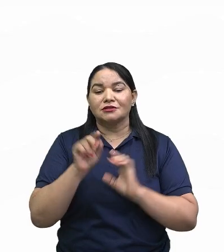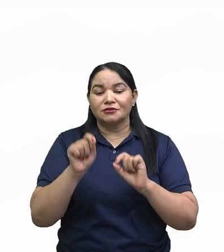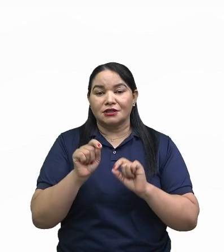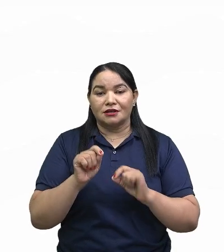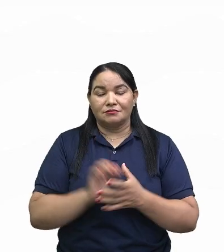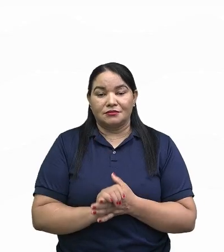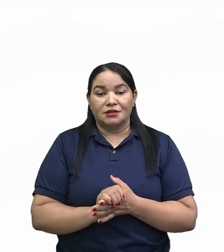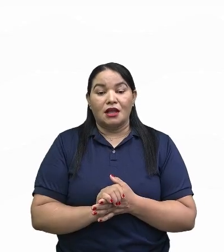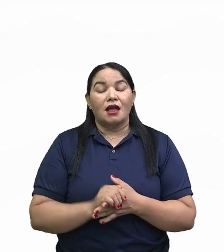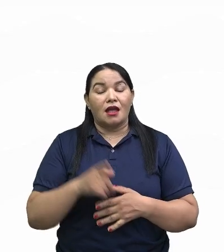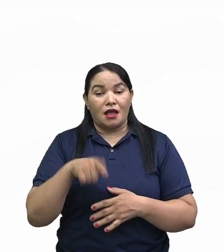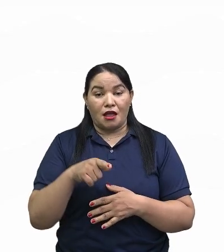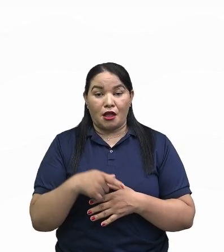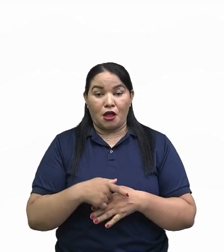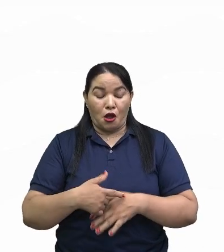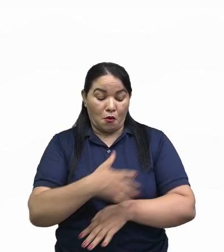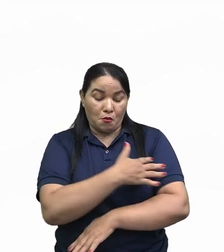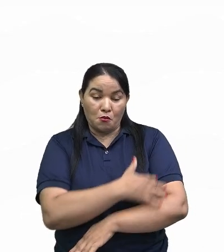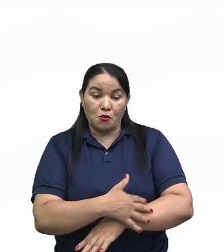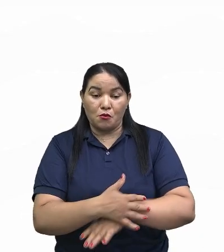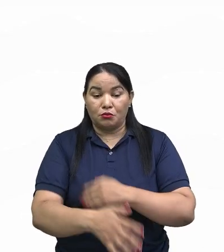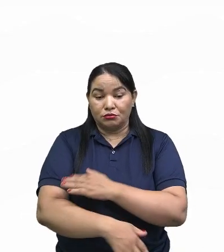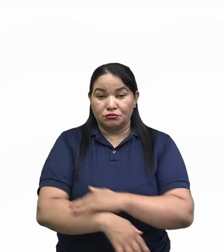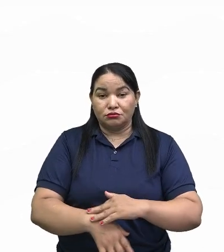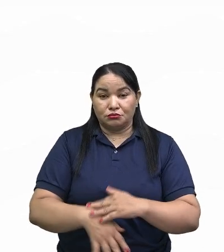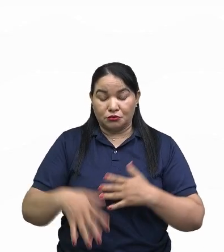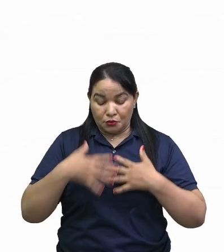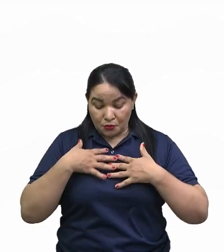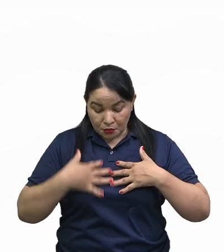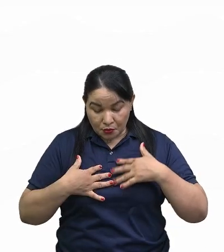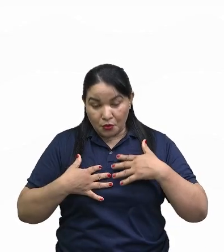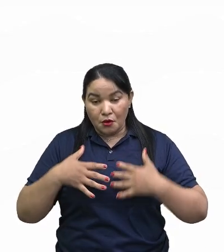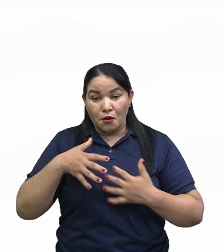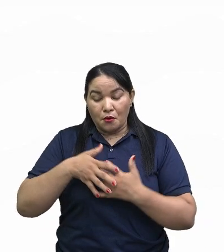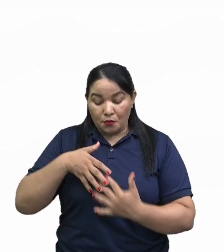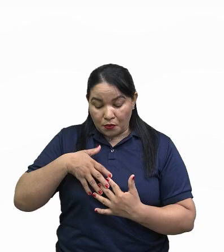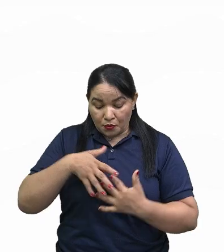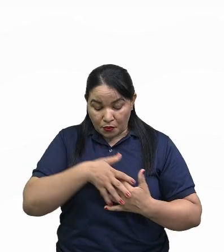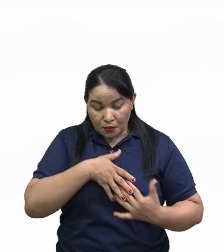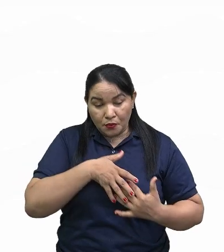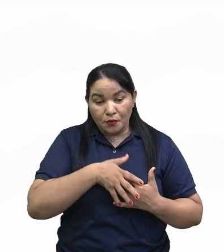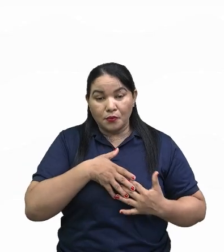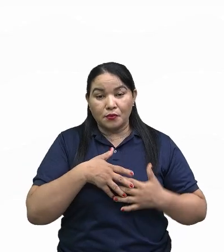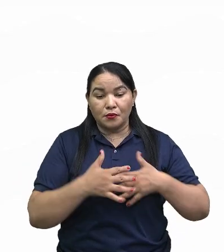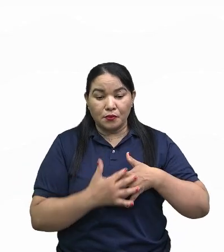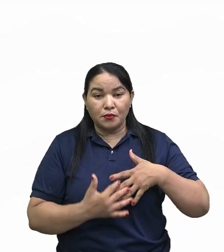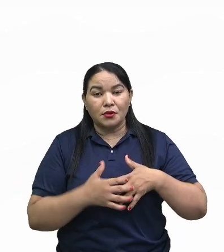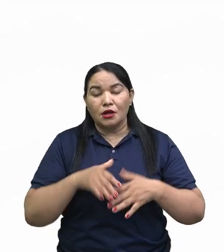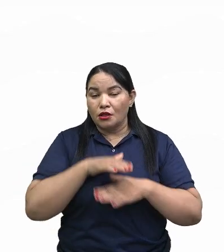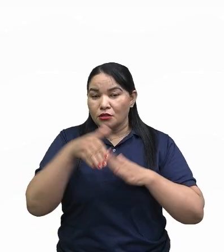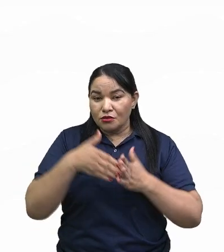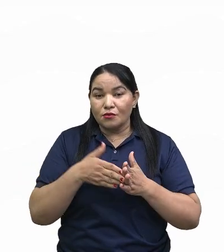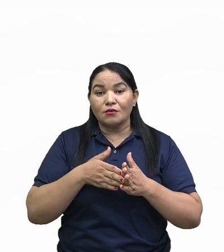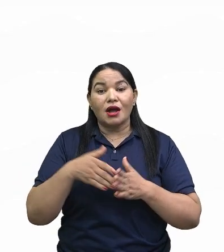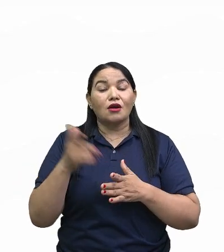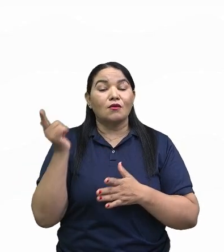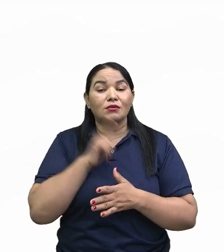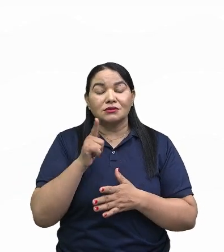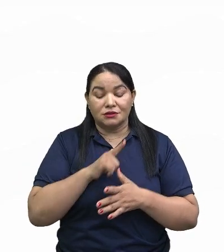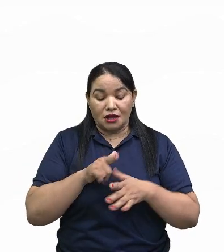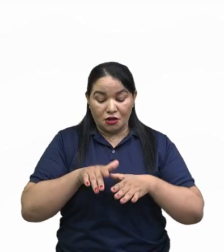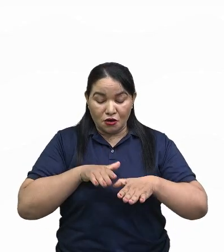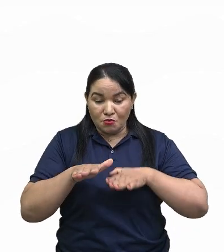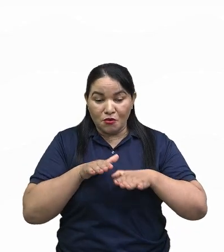sistema muscular, né? Então, observe que tem músculo em todas as partes do nosso corpo. A gente consegue movimentar todas